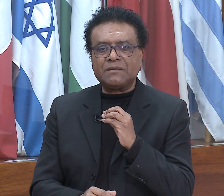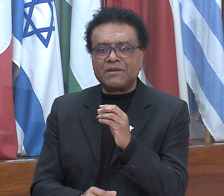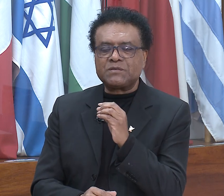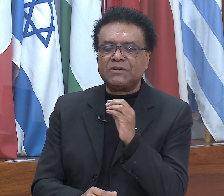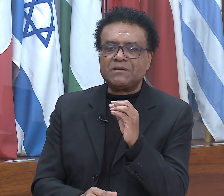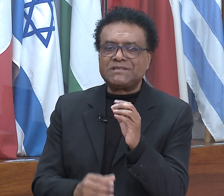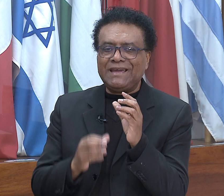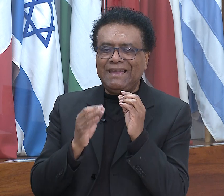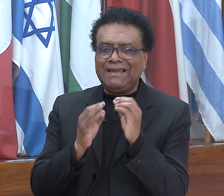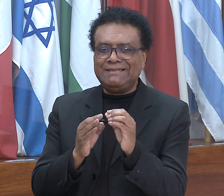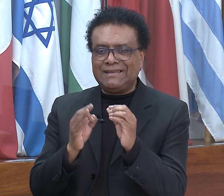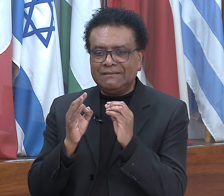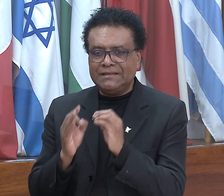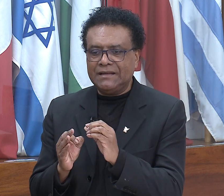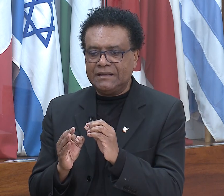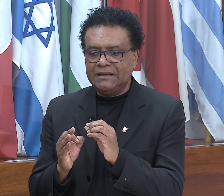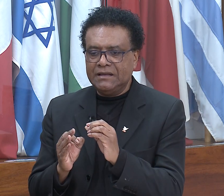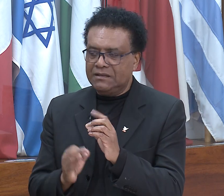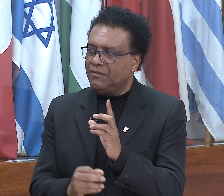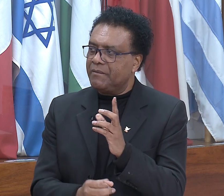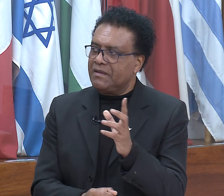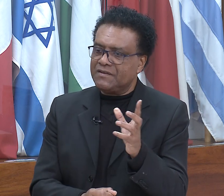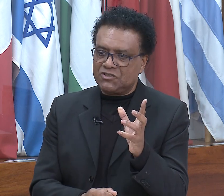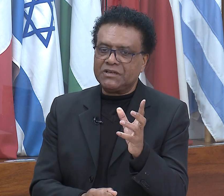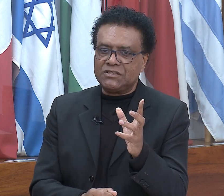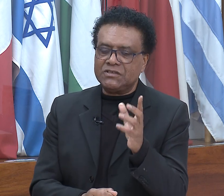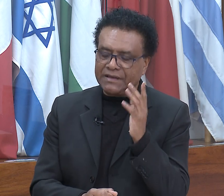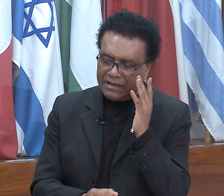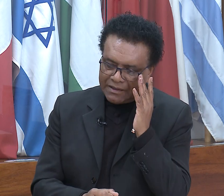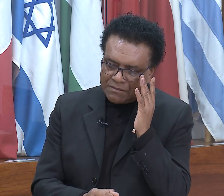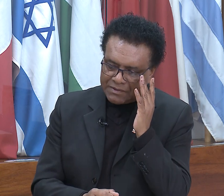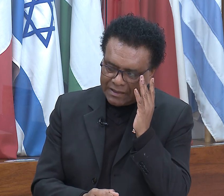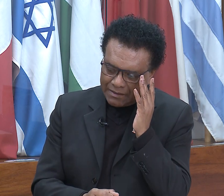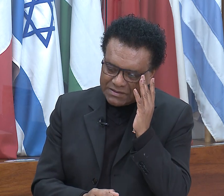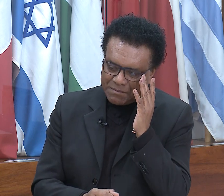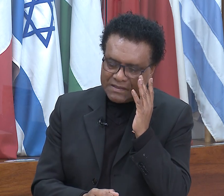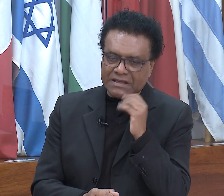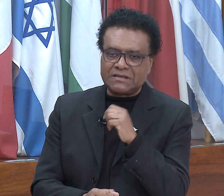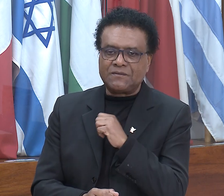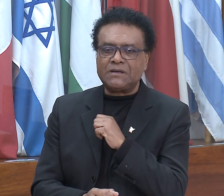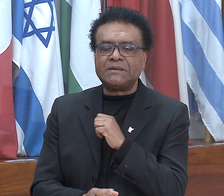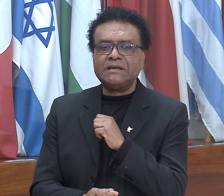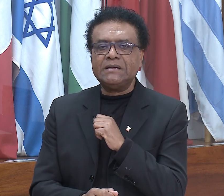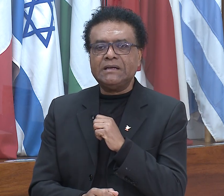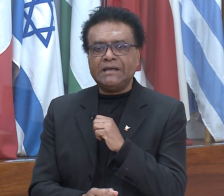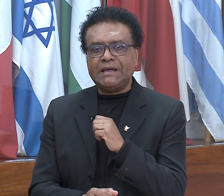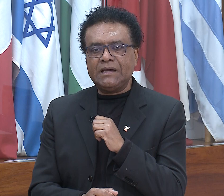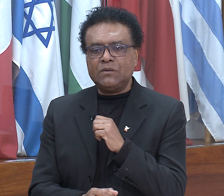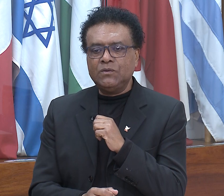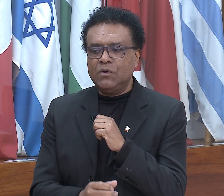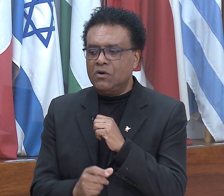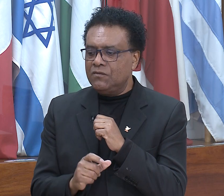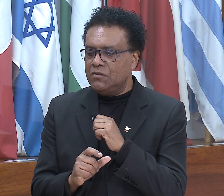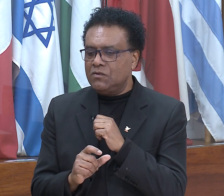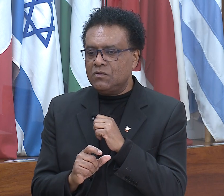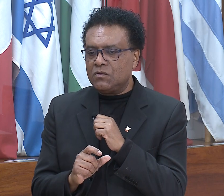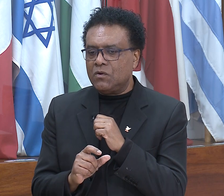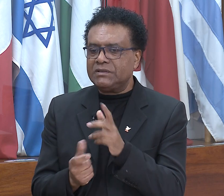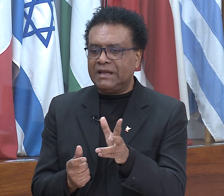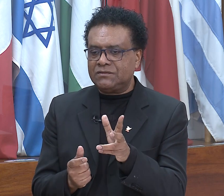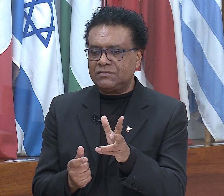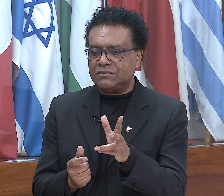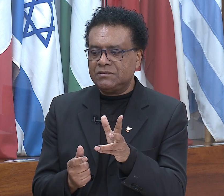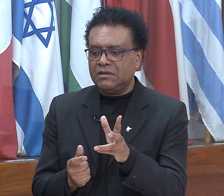CB foi criada para nós podermos entender de forma investigativa Claro que ela é uma CPI dessa forma é o novo